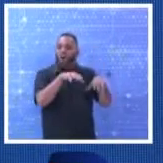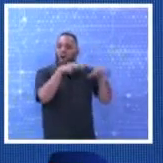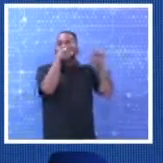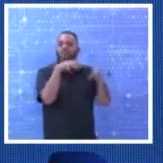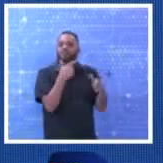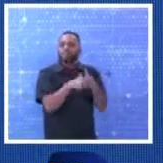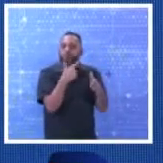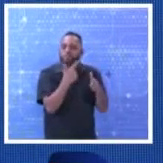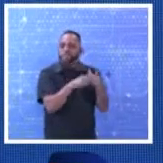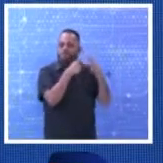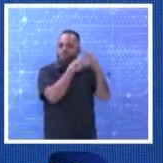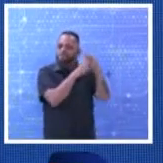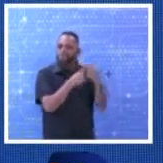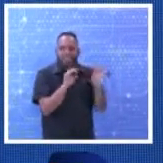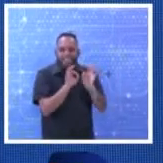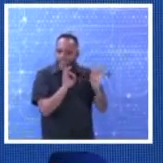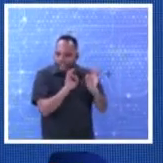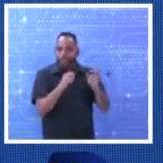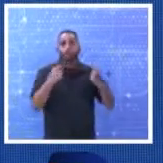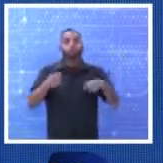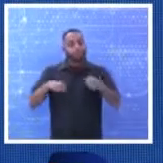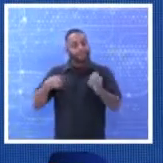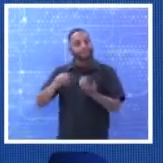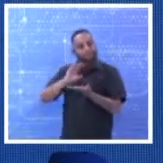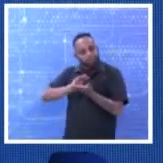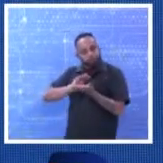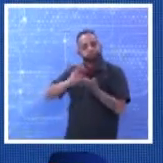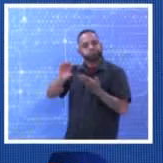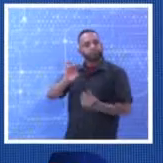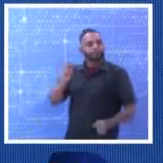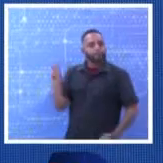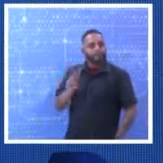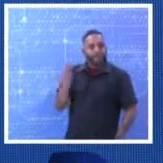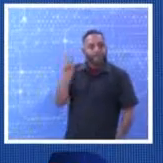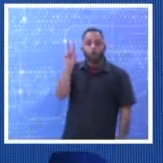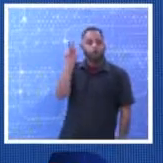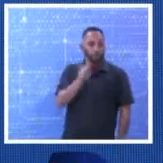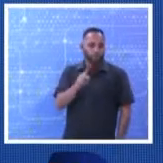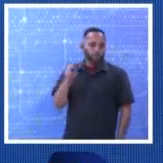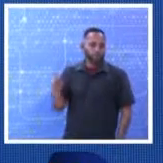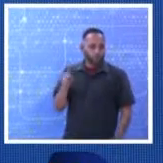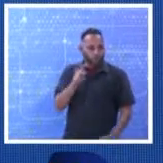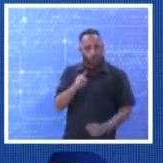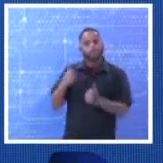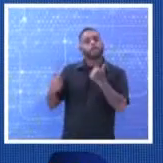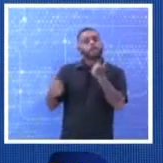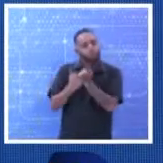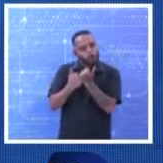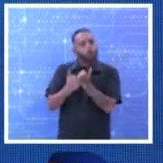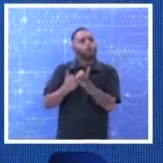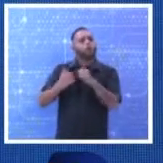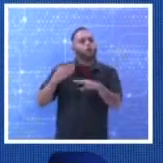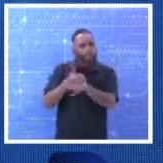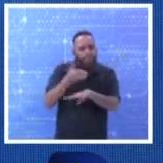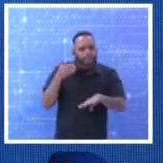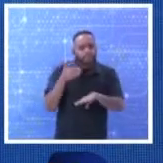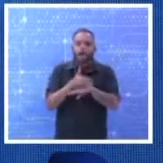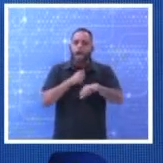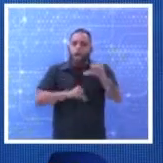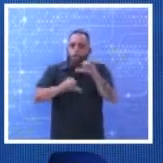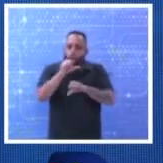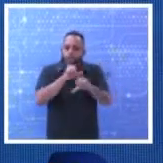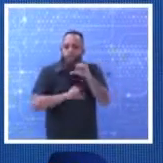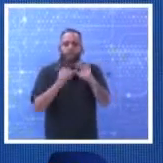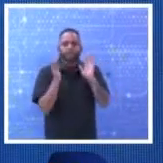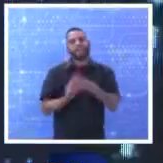isso quero valorizar os professores chamar os professores para que eles venham para participar dessa grande mudança que a gente